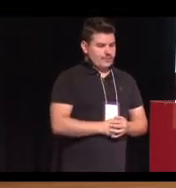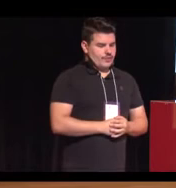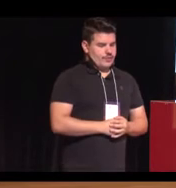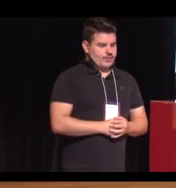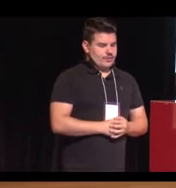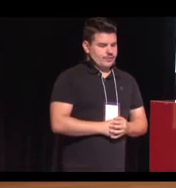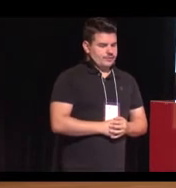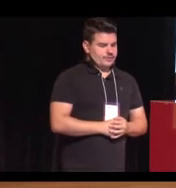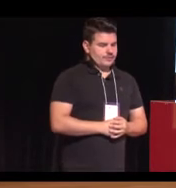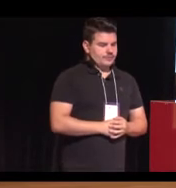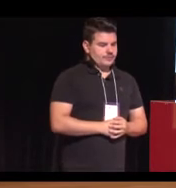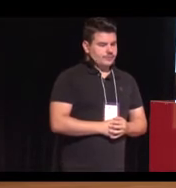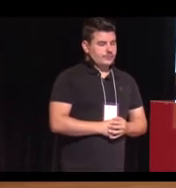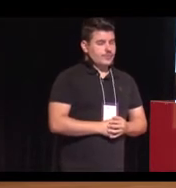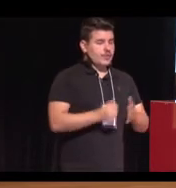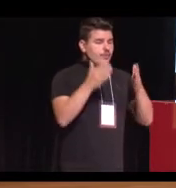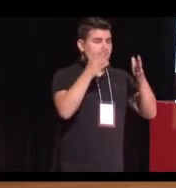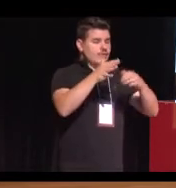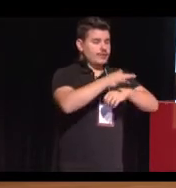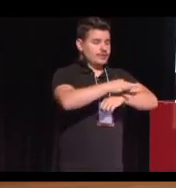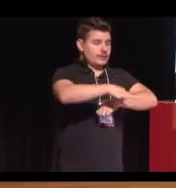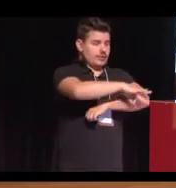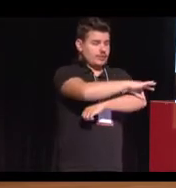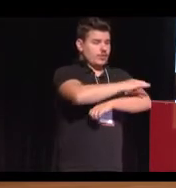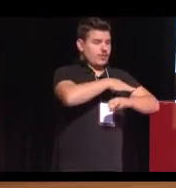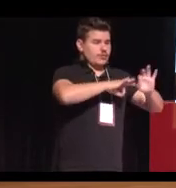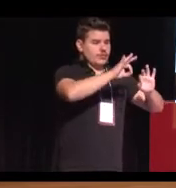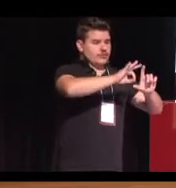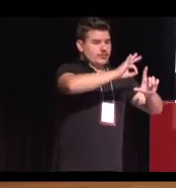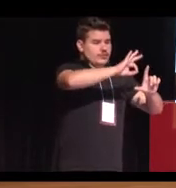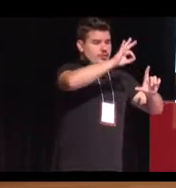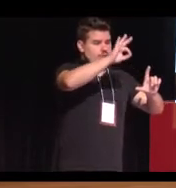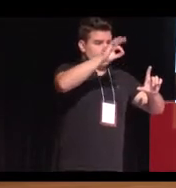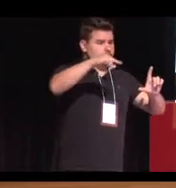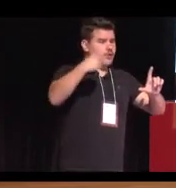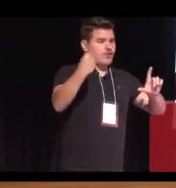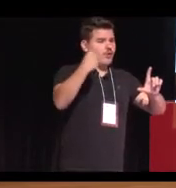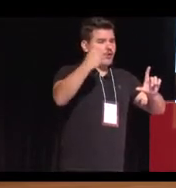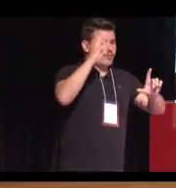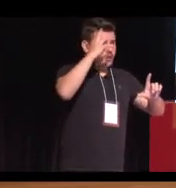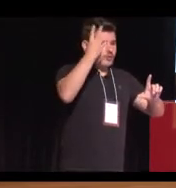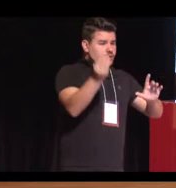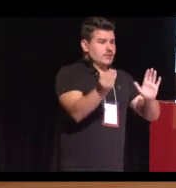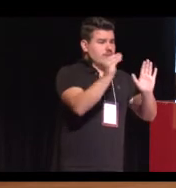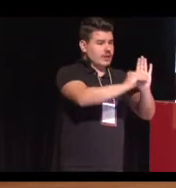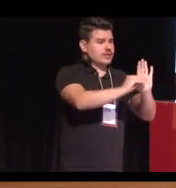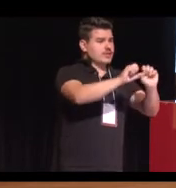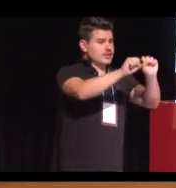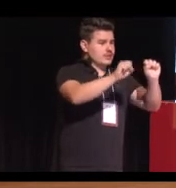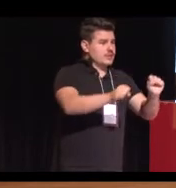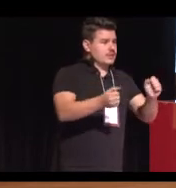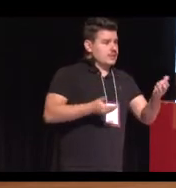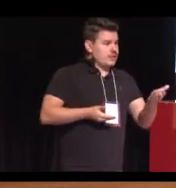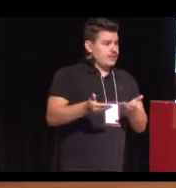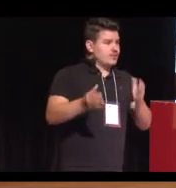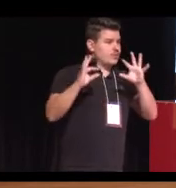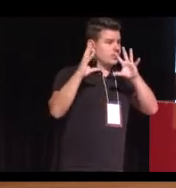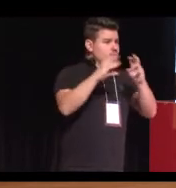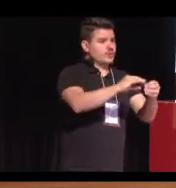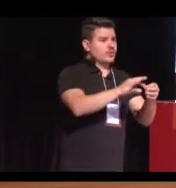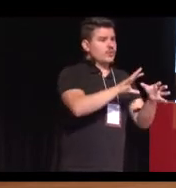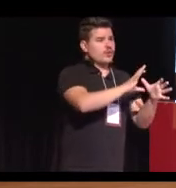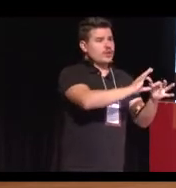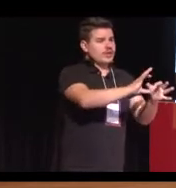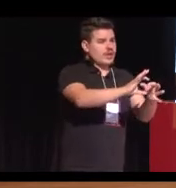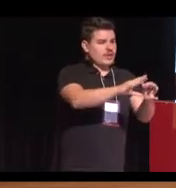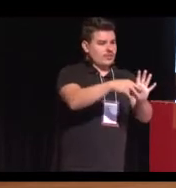Dentro do diagrama de arquitetura, também entender um pouco como funcionava aquele microserviço e como tudo se conectava ao redor daquilo,